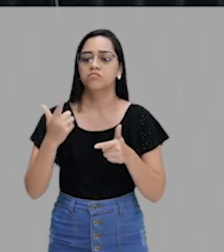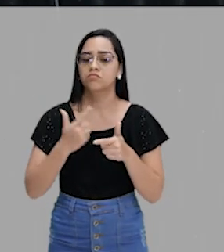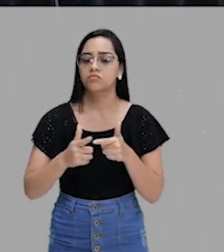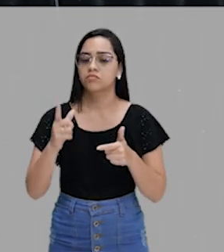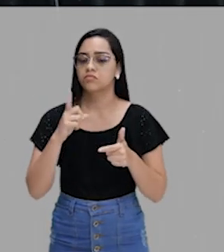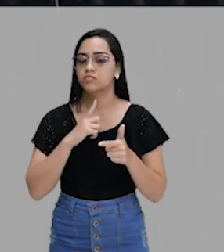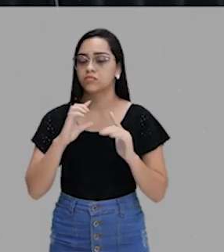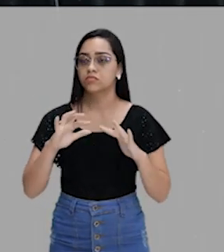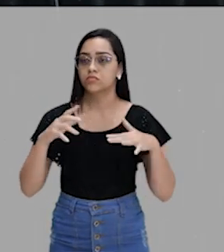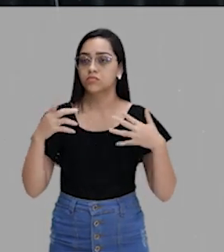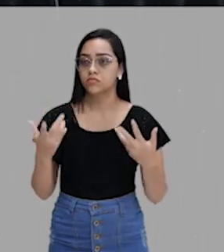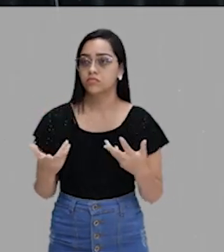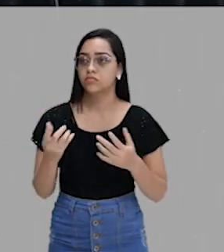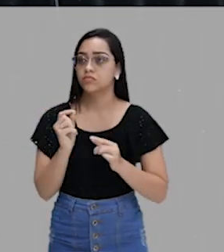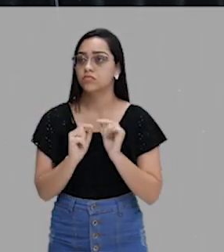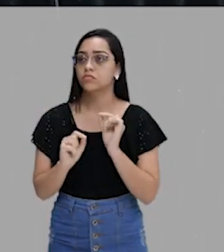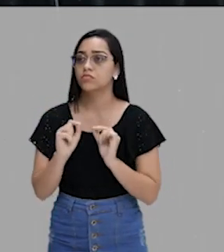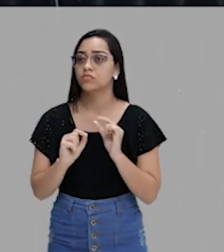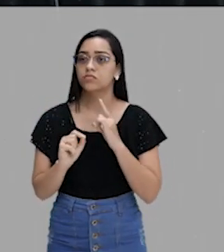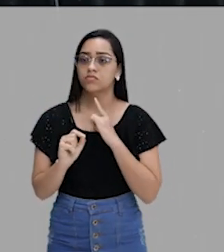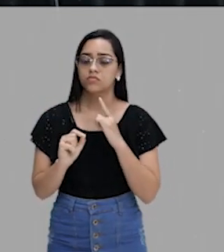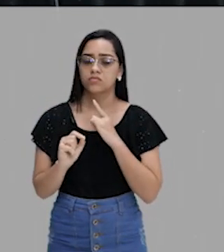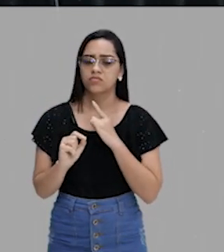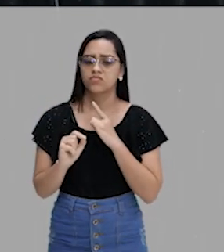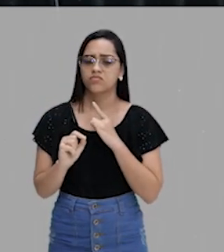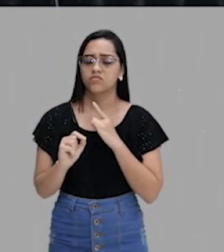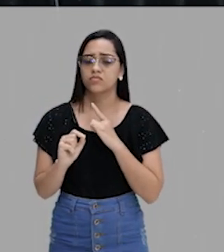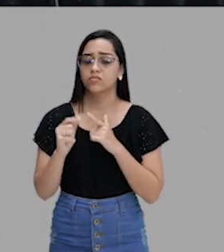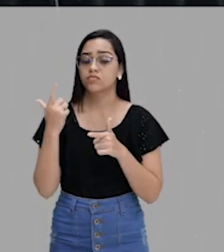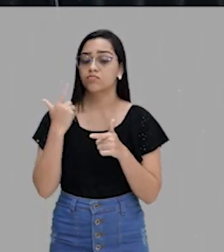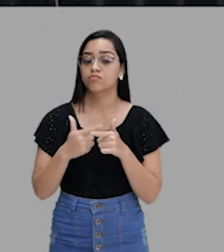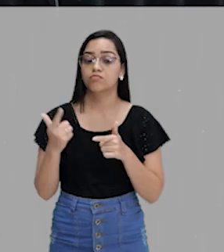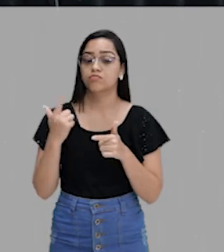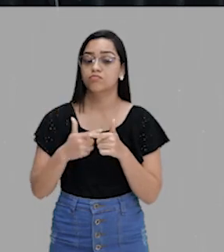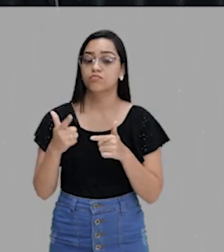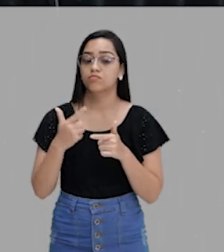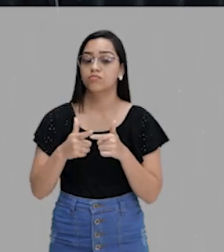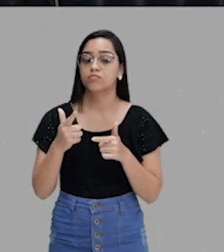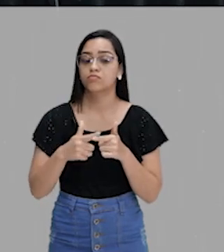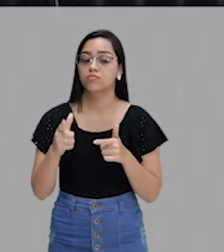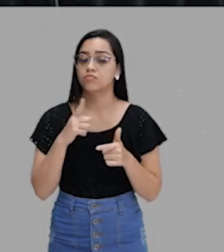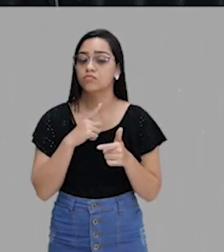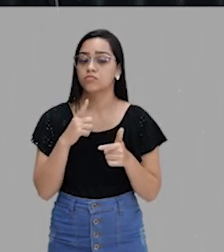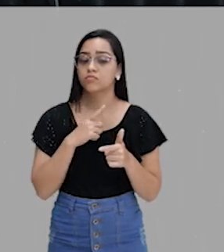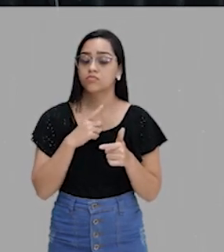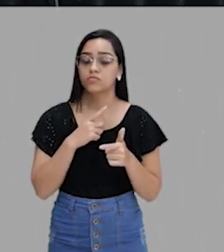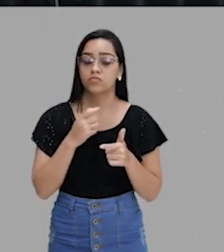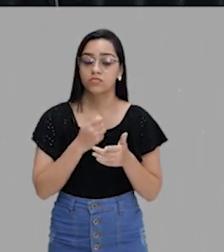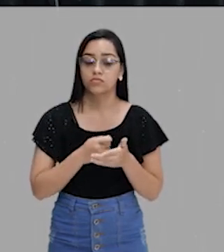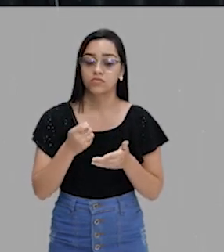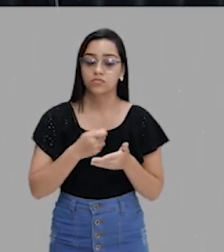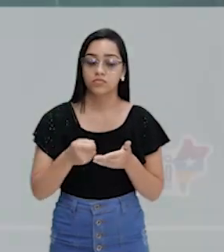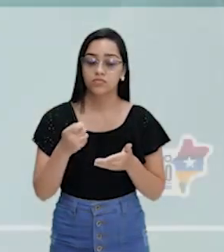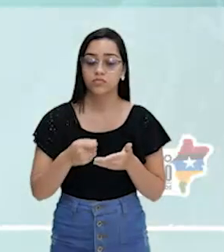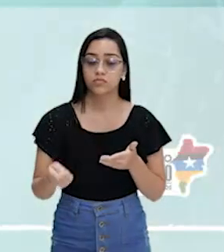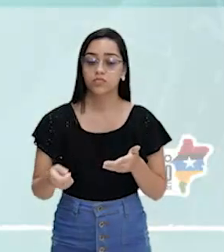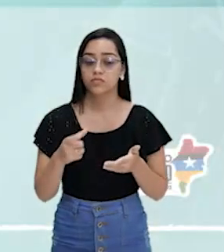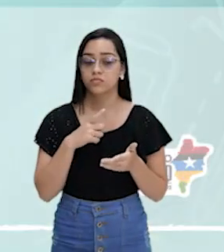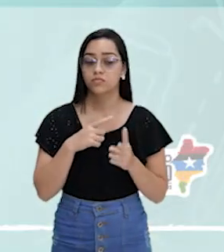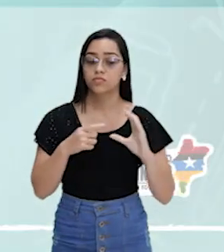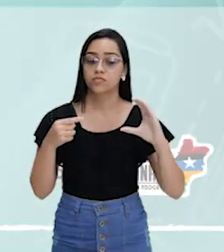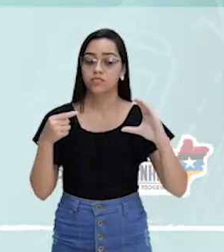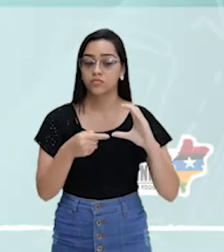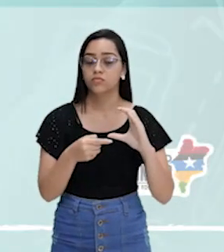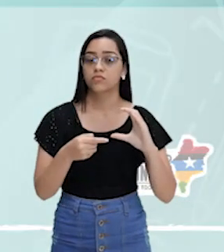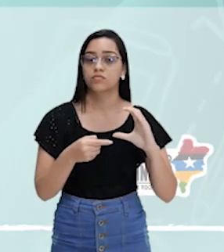caso, qual foi o que desencadeou essa produção? Essa produção dessa carta foi o excesso